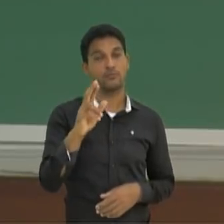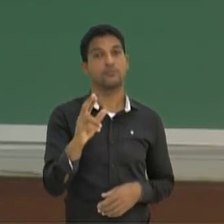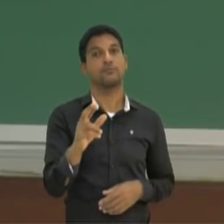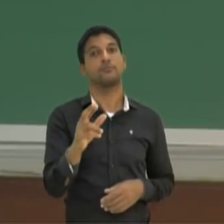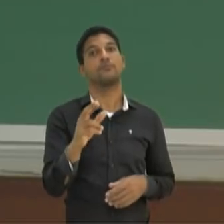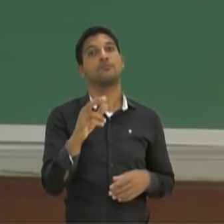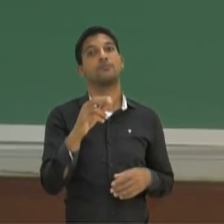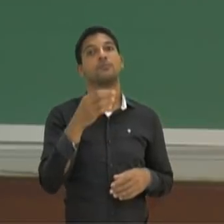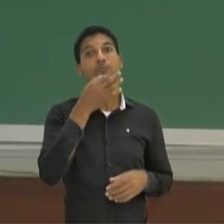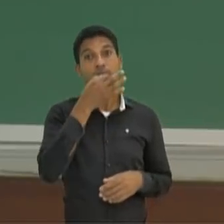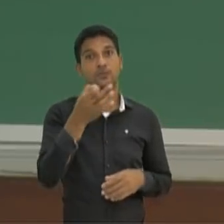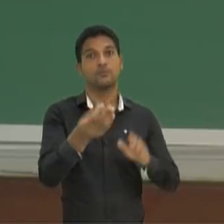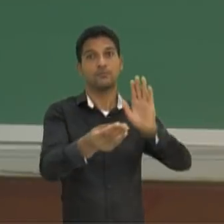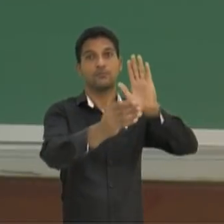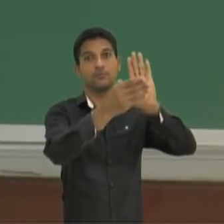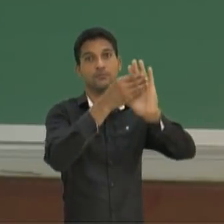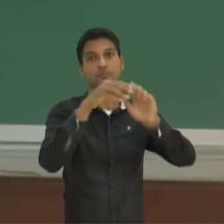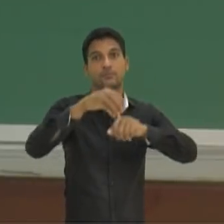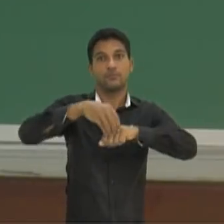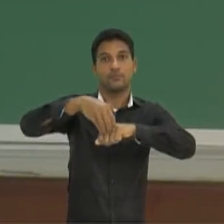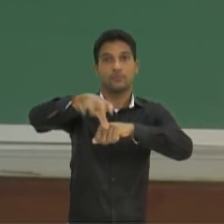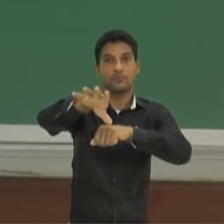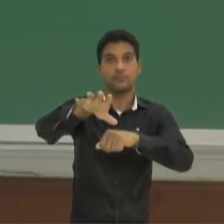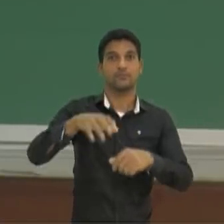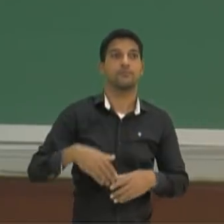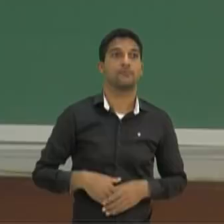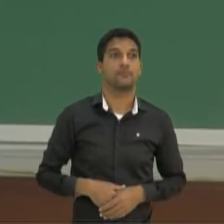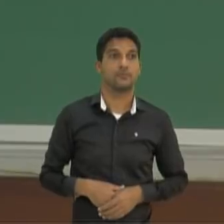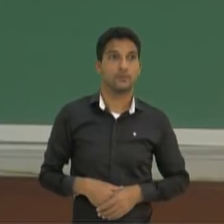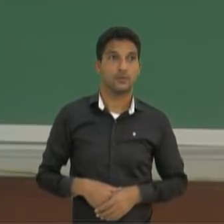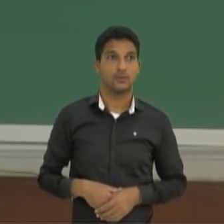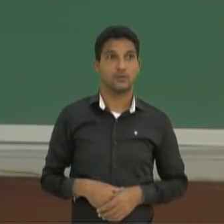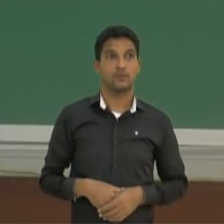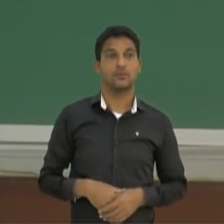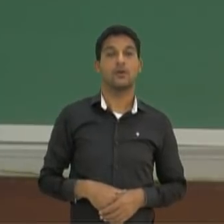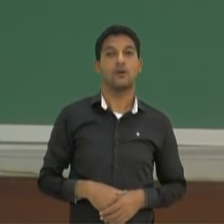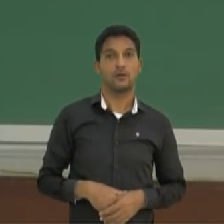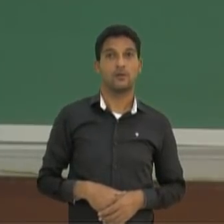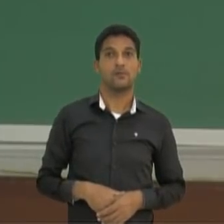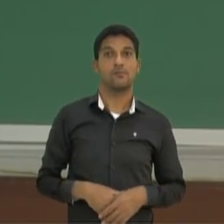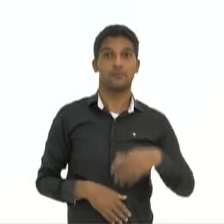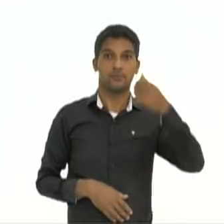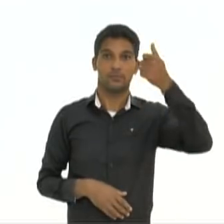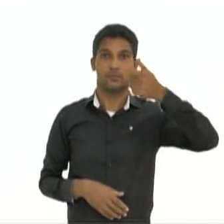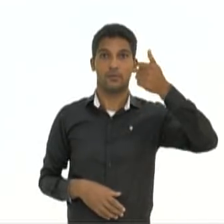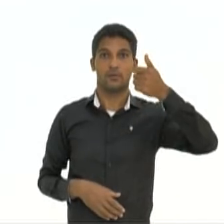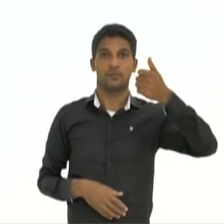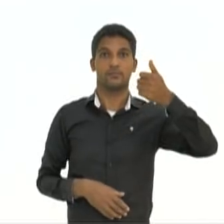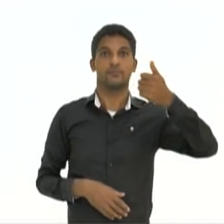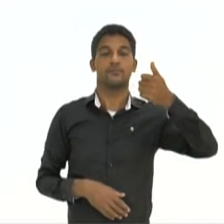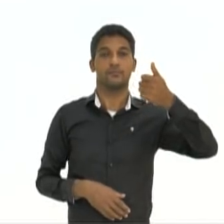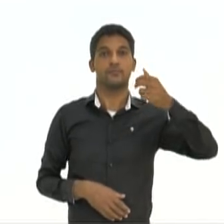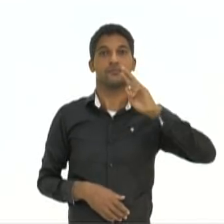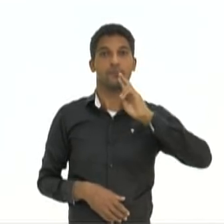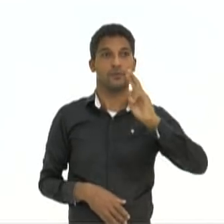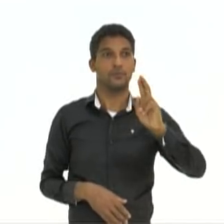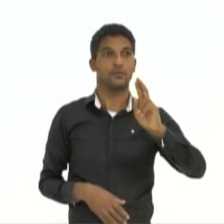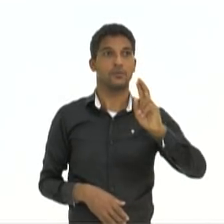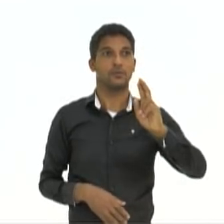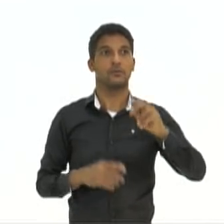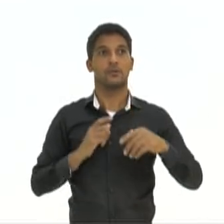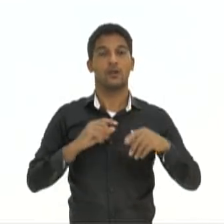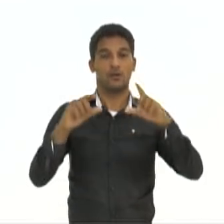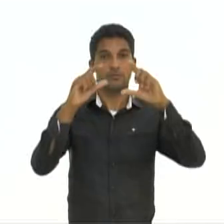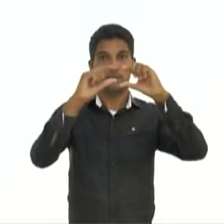primeiro quadrinho, se bem que é uma sugestão assim muito assertiva, porque não tem também muito como fugir disso, né? Mas a gente tem ali as orações,